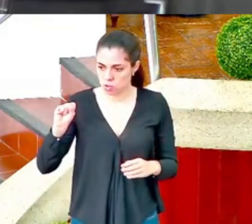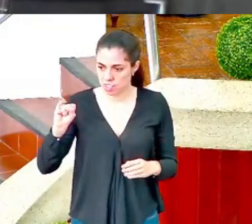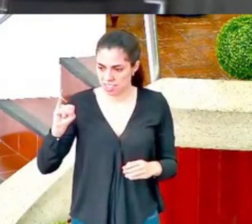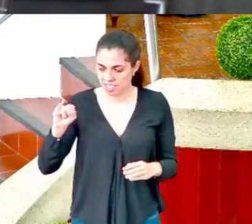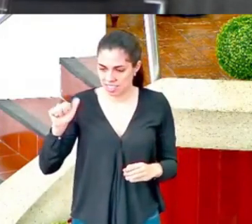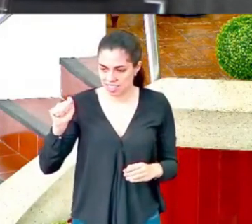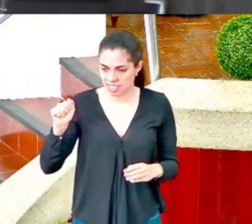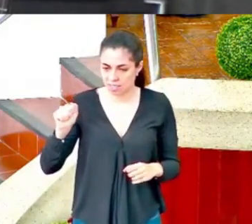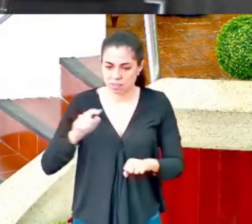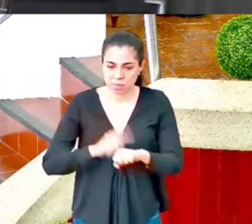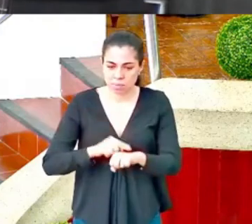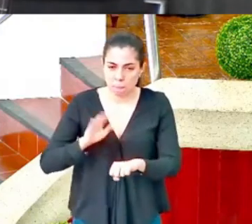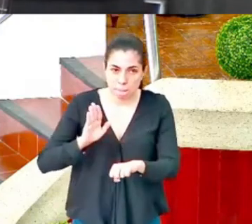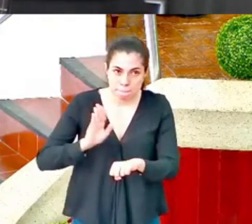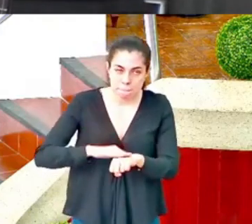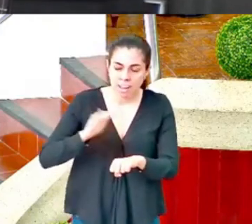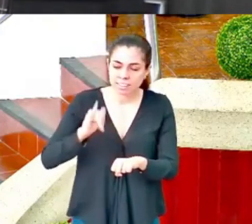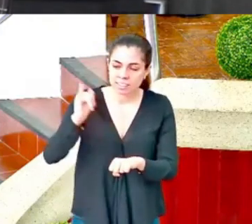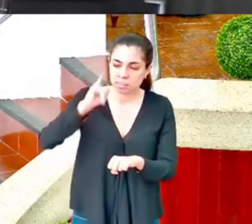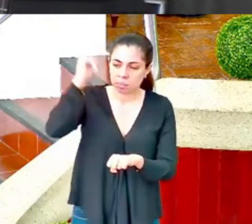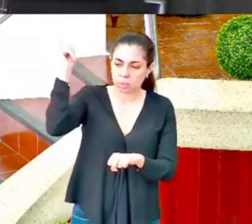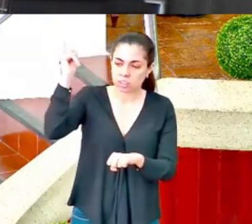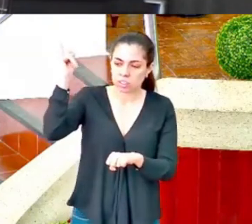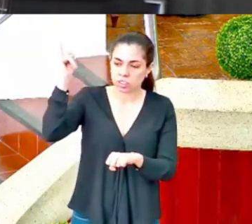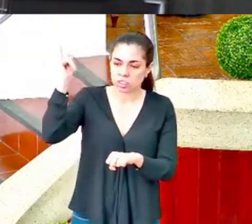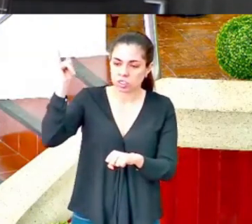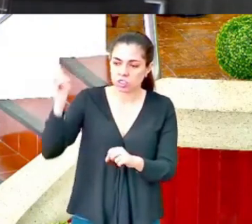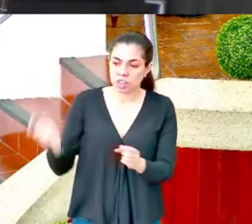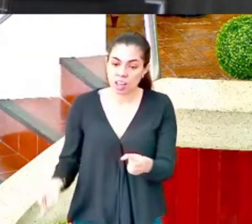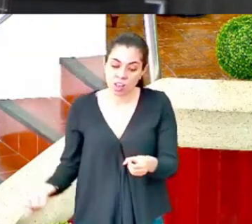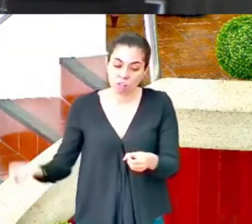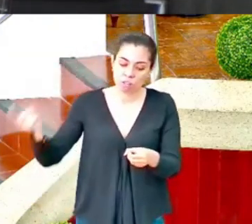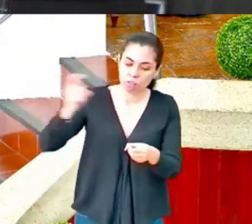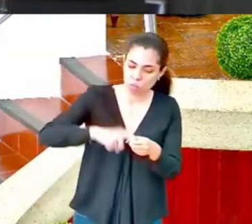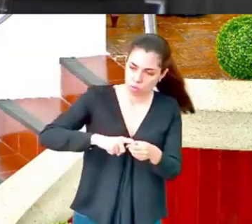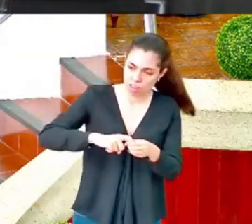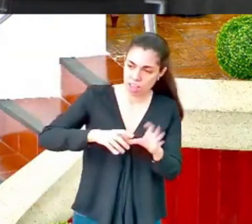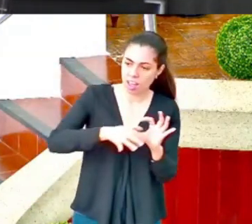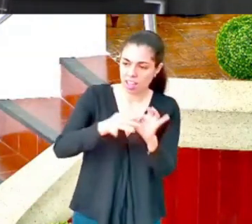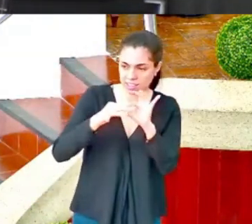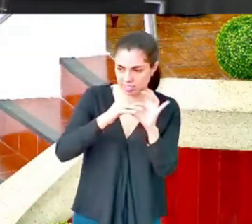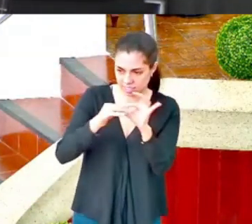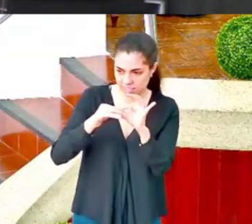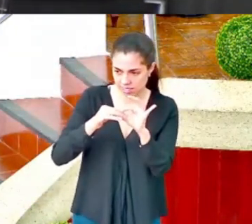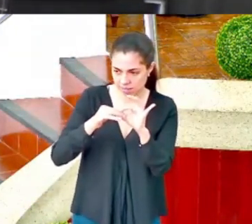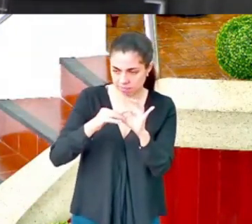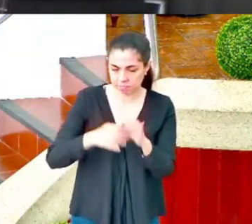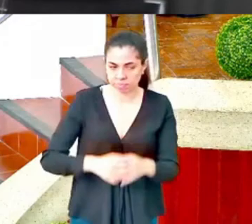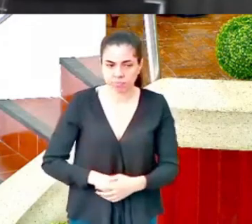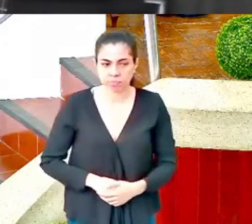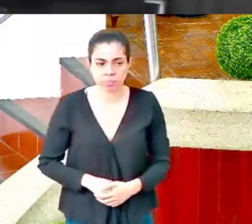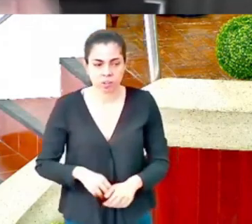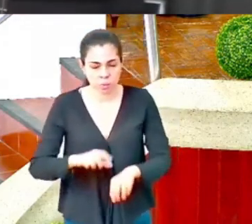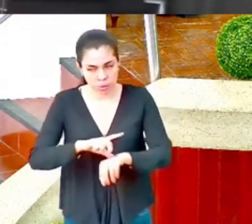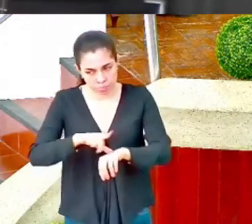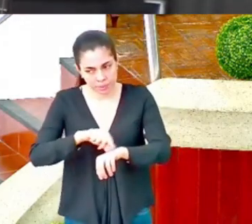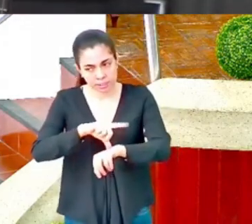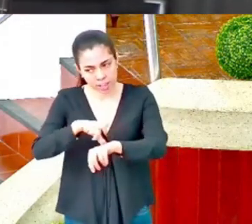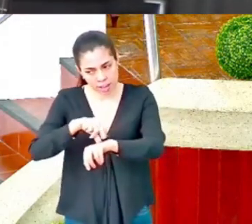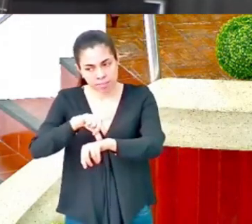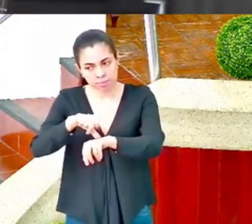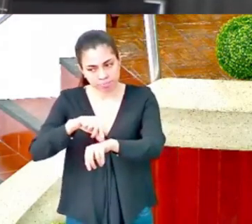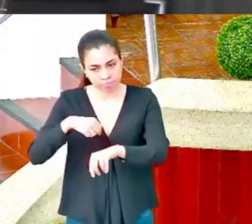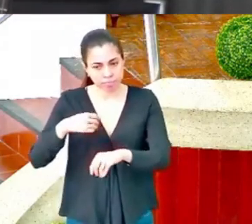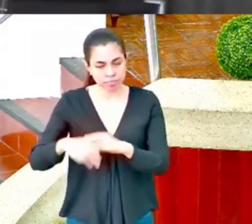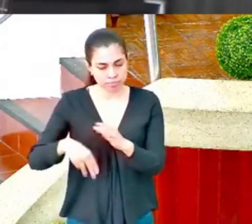grandiosidade como foi com Josias. É verdade que depois que passou o tempo, este mesmo povo foi levado cativo, e